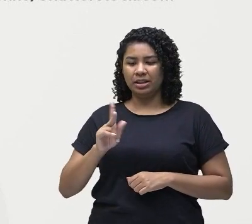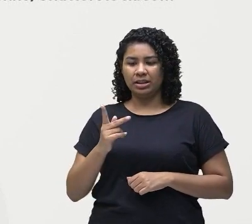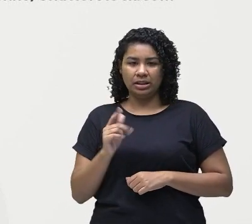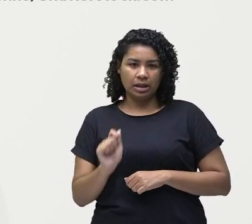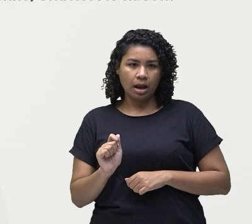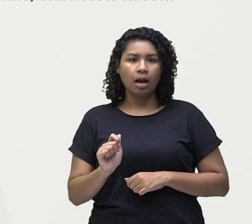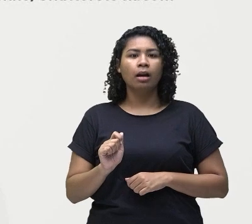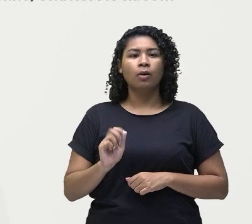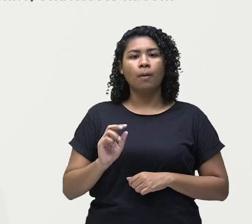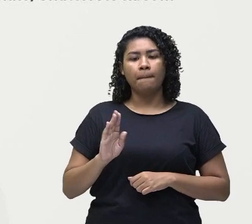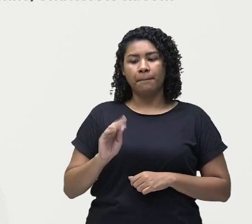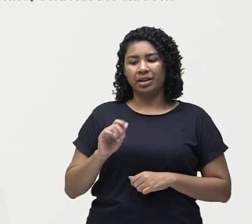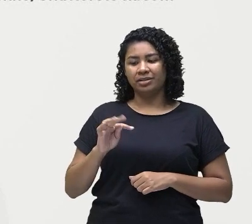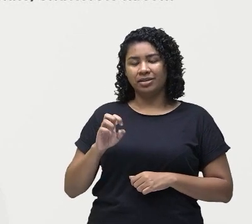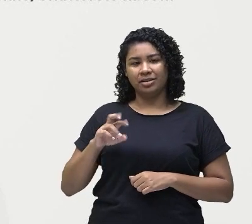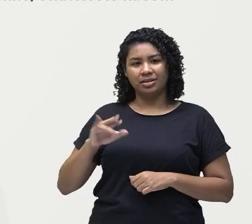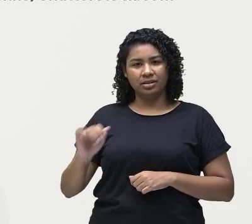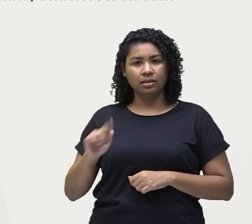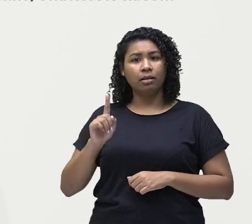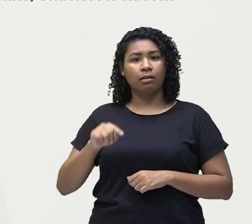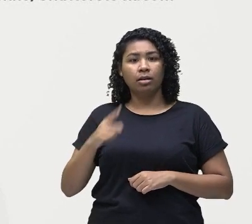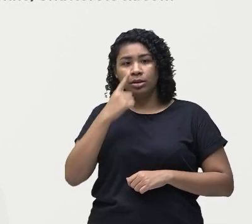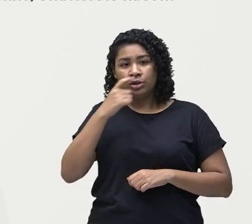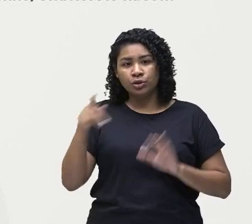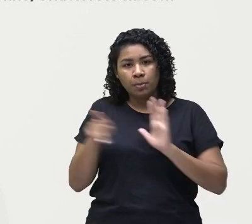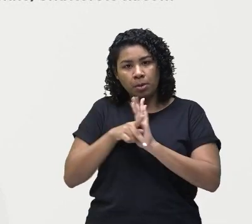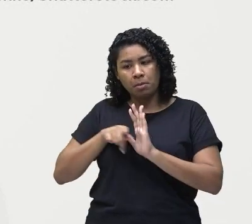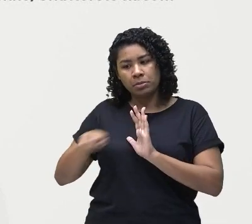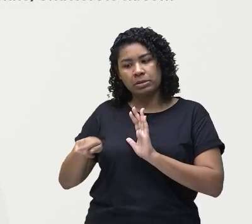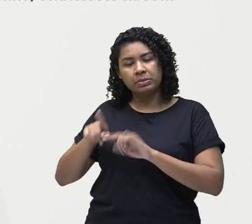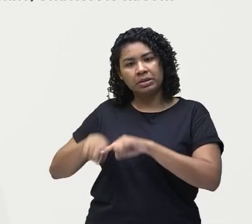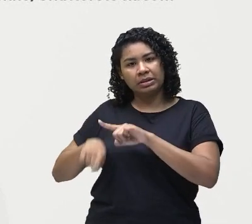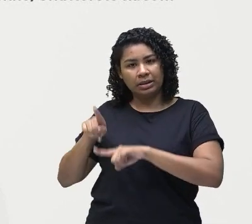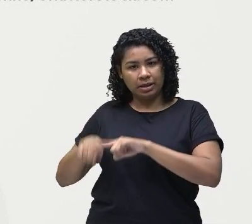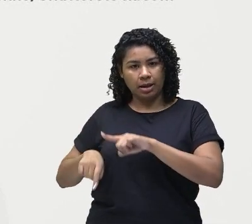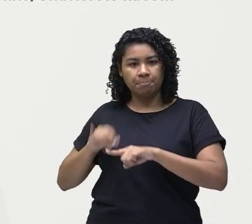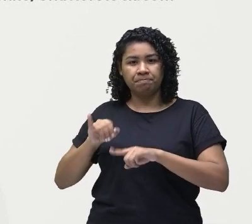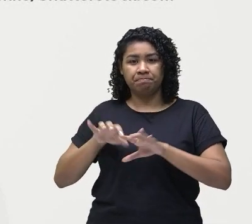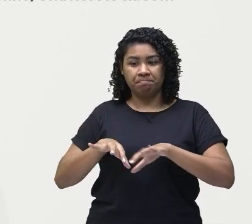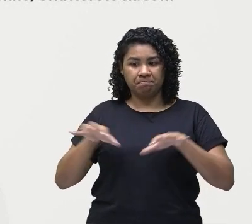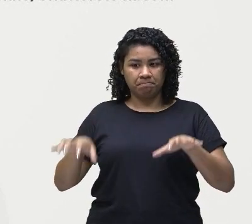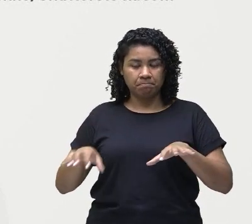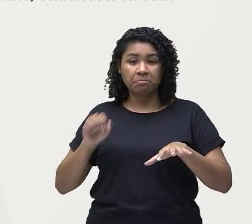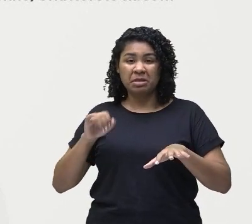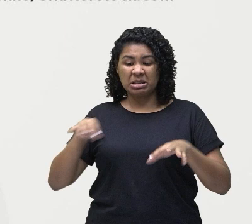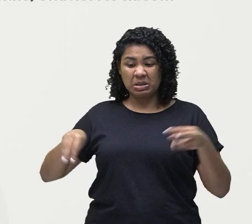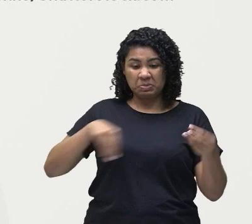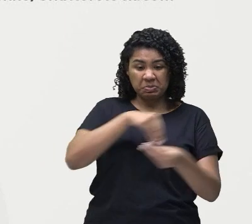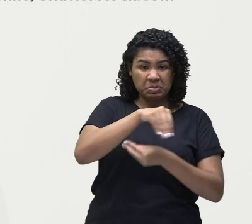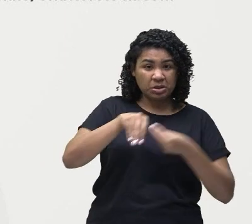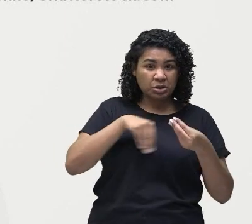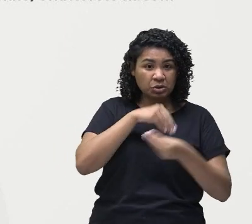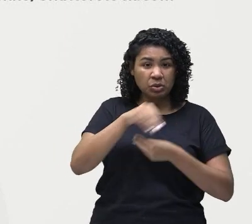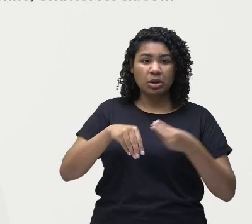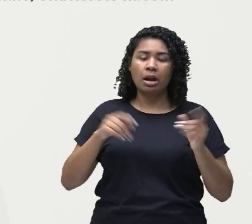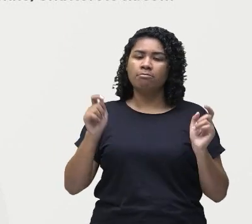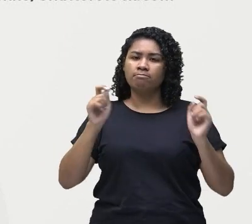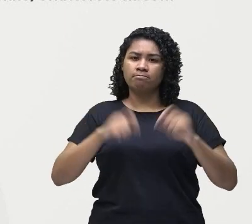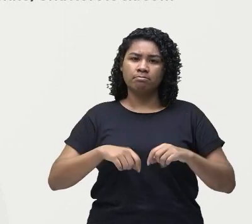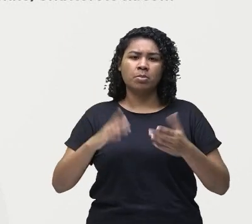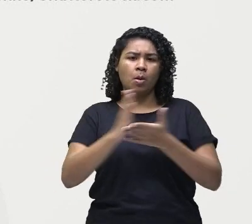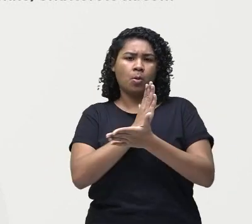lixos próprios para esses materiais. Quando descartados de maneira errada, certos